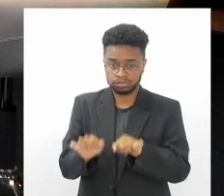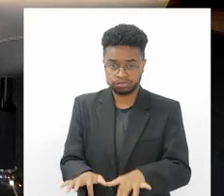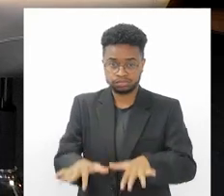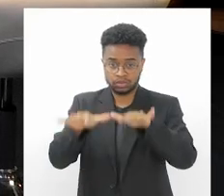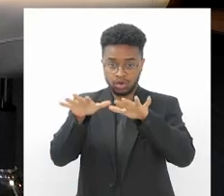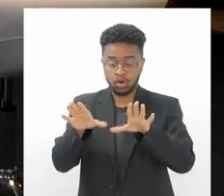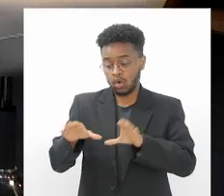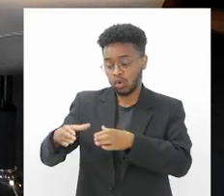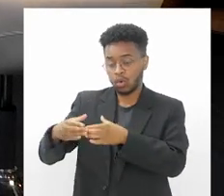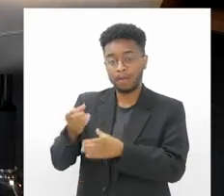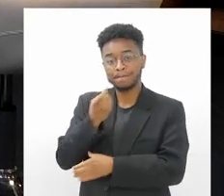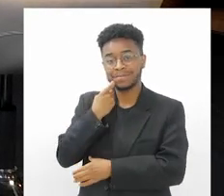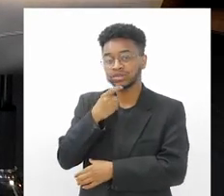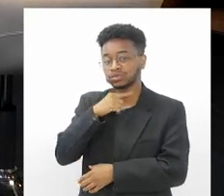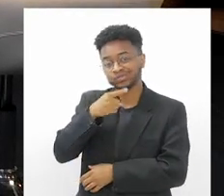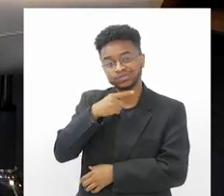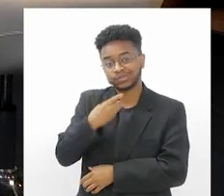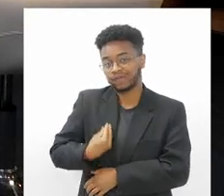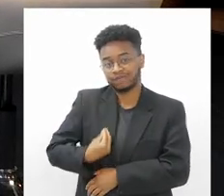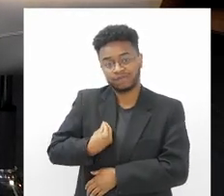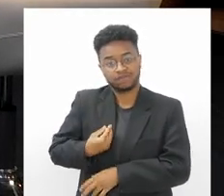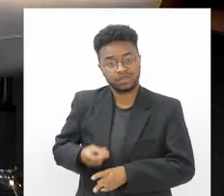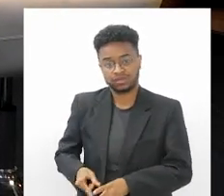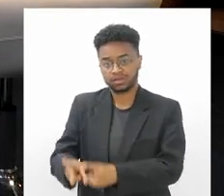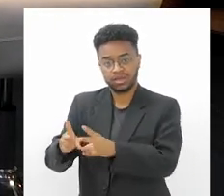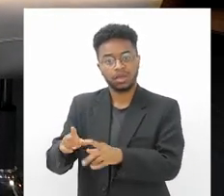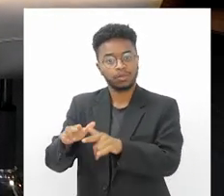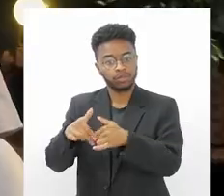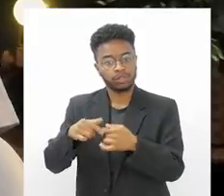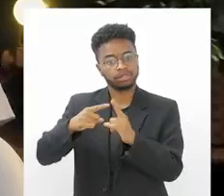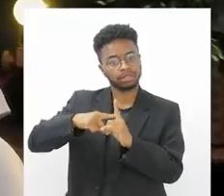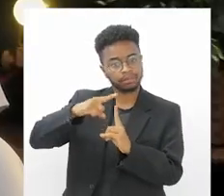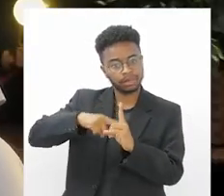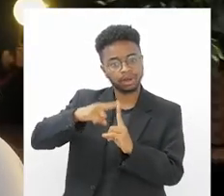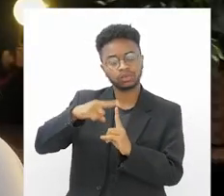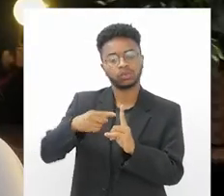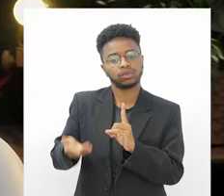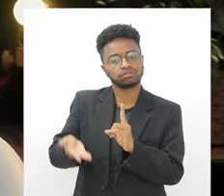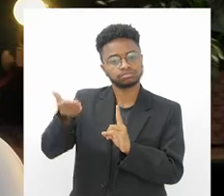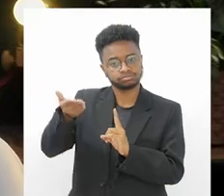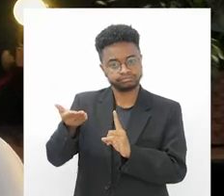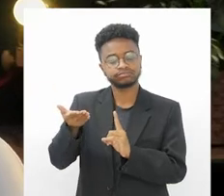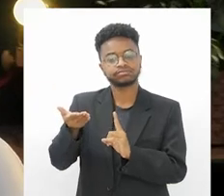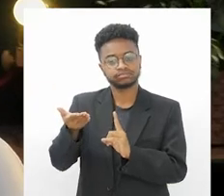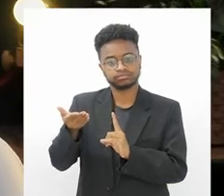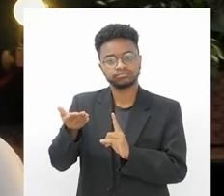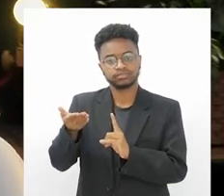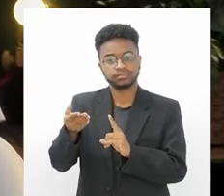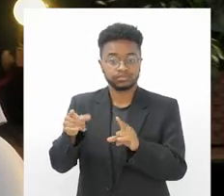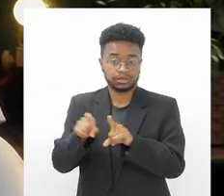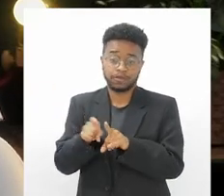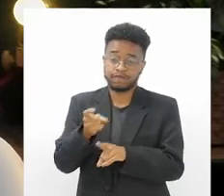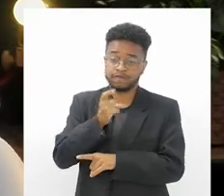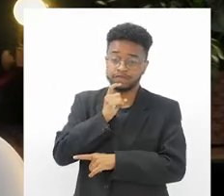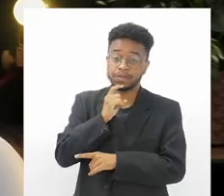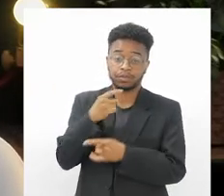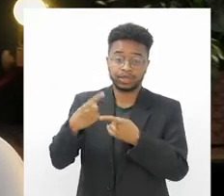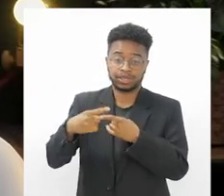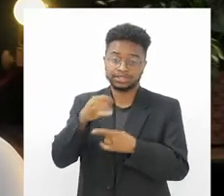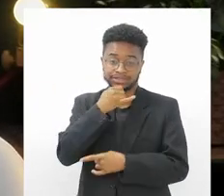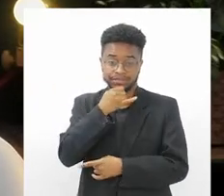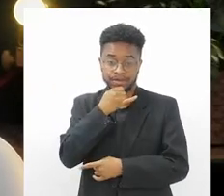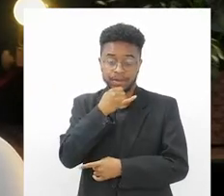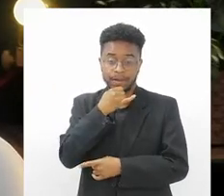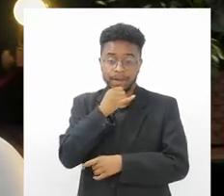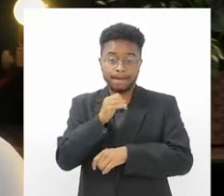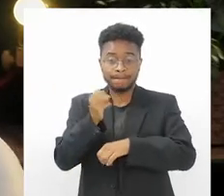mares, ela não vai conseguir sobreviver por essa temperatura que vai ter, né? Por causa mais do frio, tanto que as baleias vêm